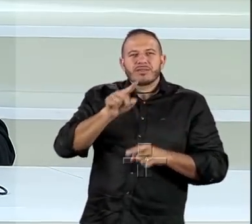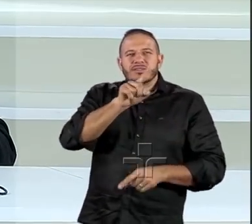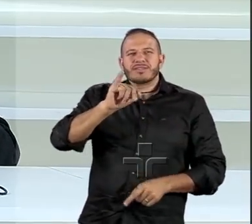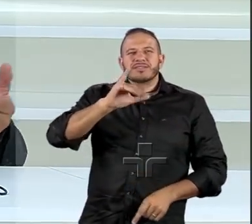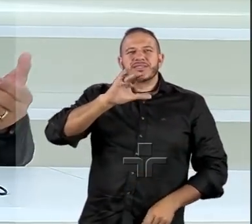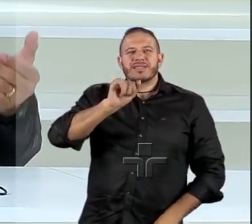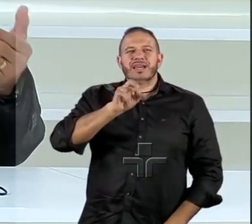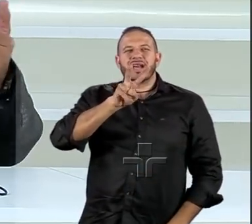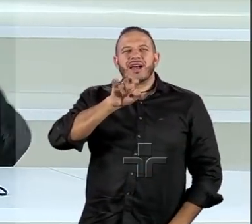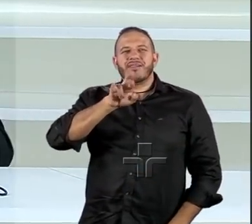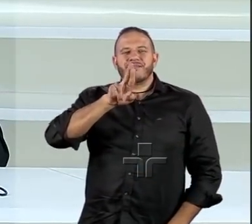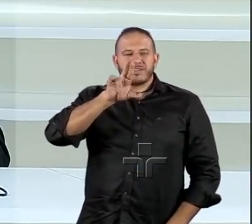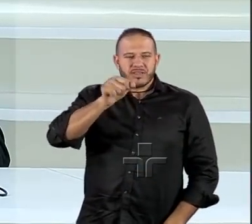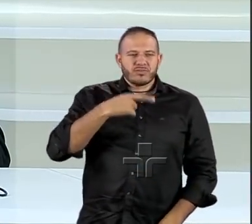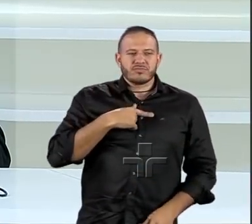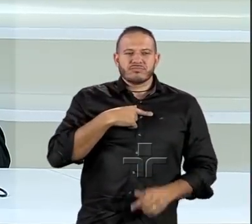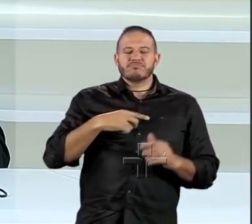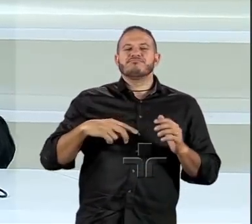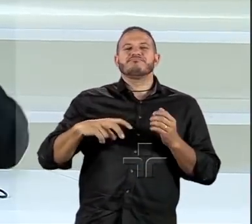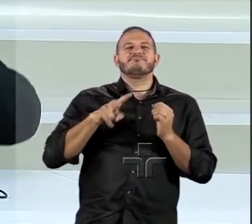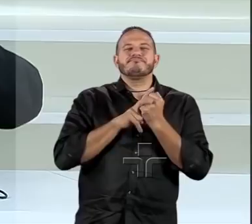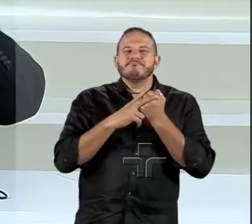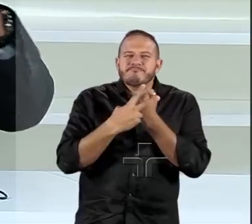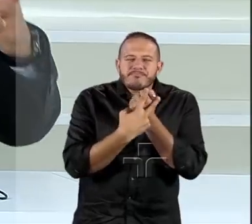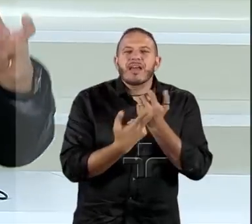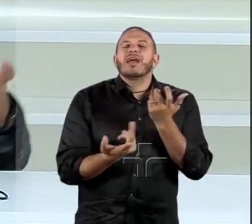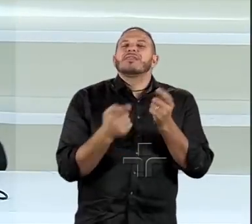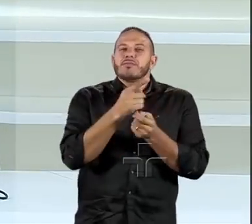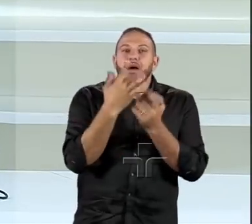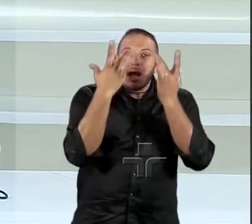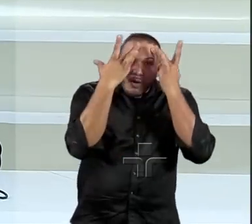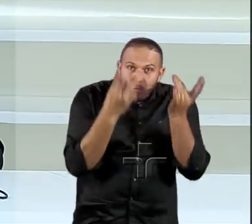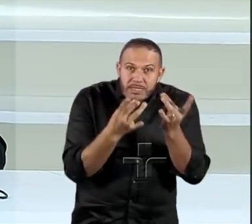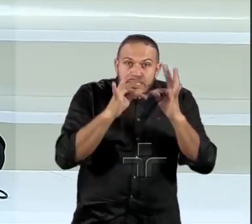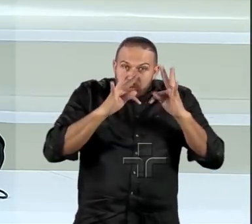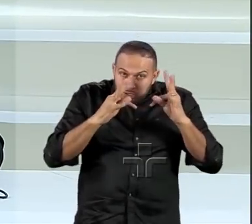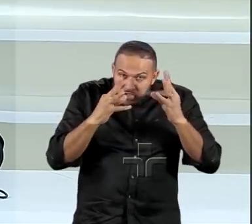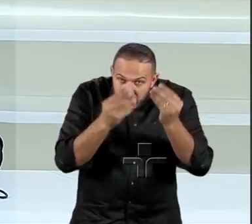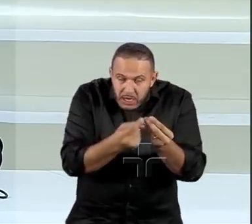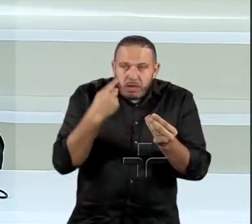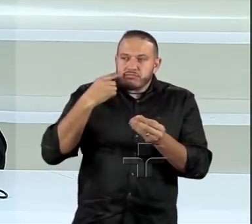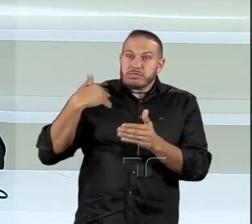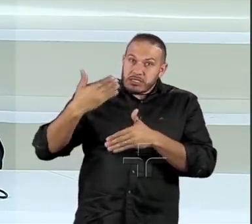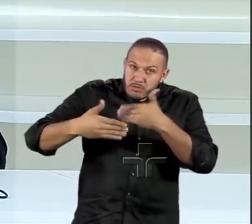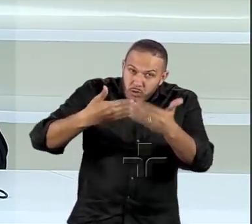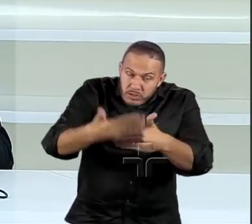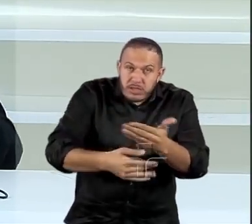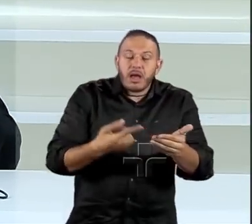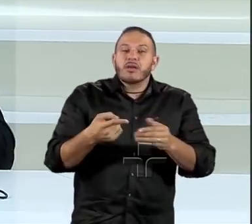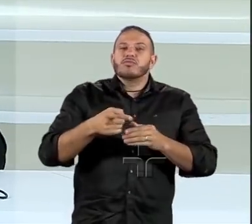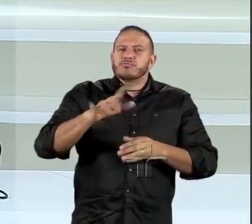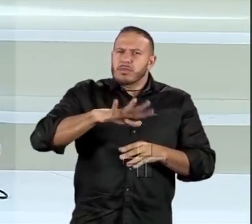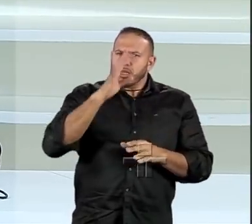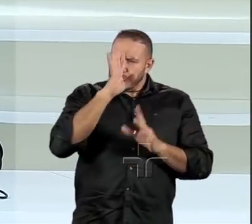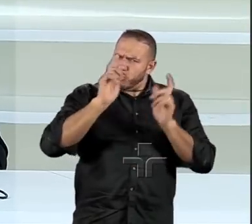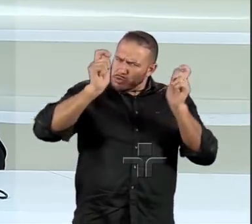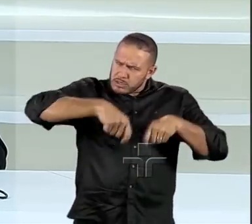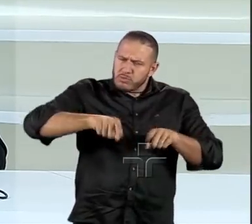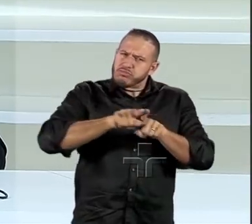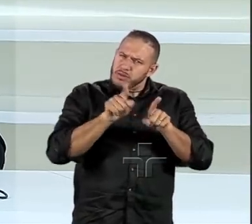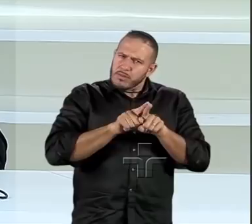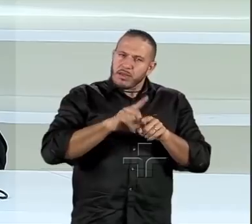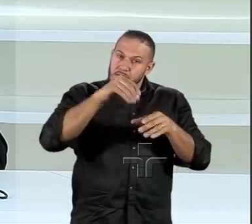2016, que fez com que houvesse uma retração disso. A compreensão geral desse processo, dentro dessa condição, sobretudo